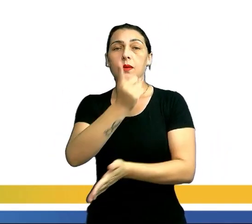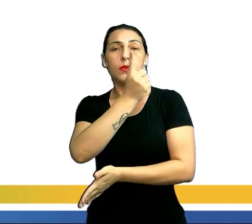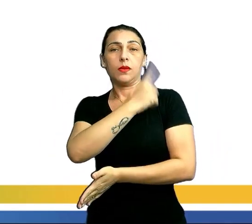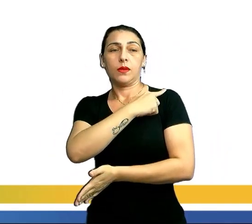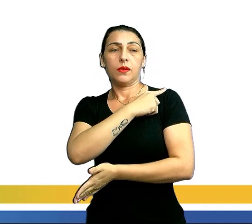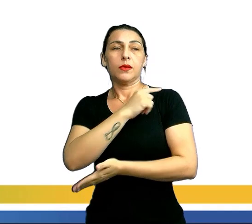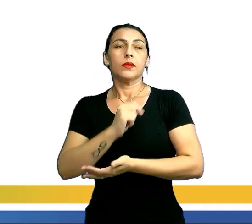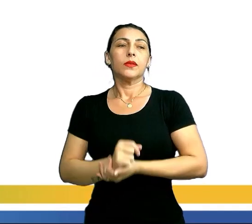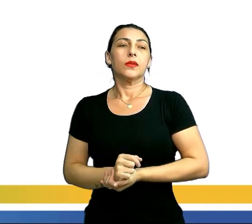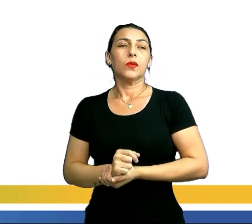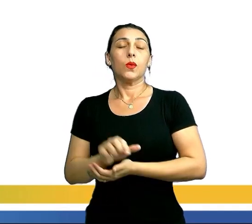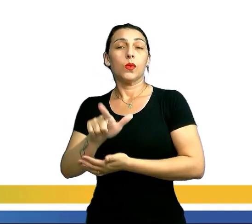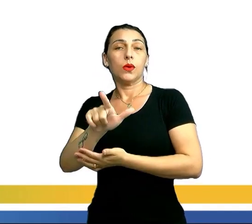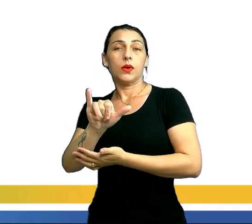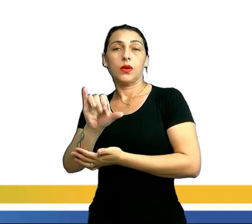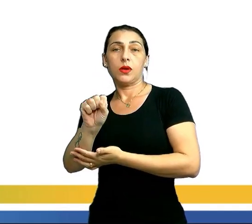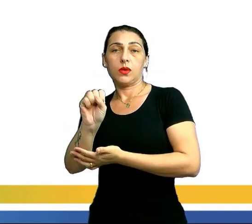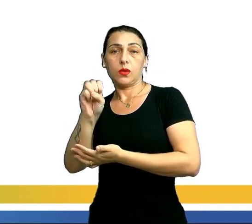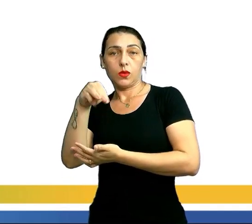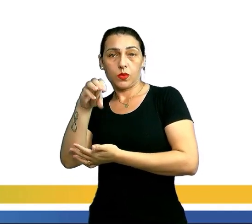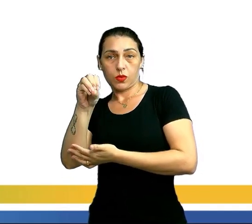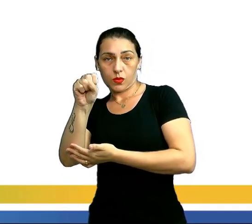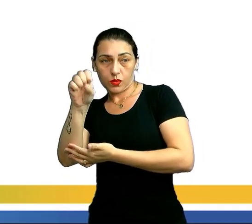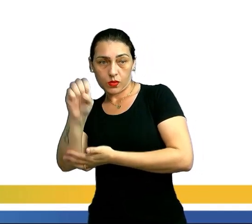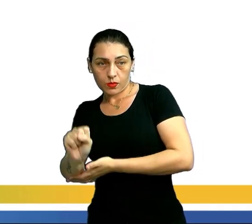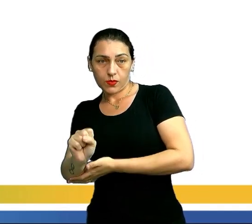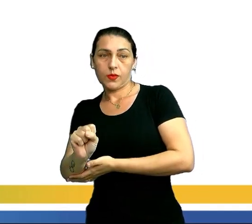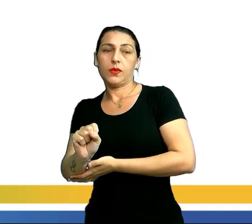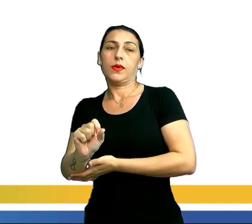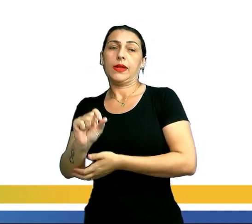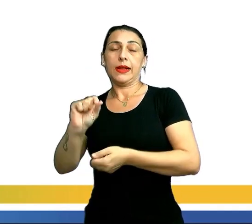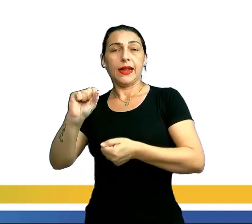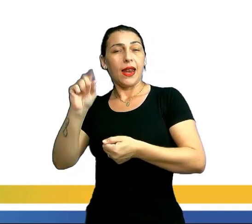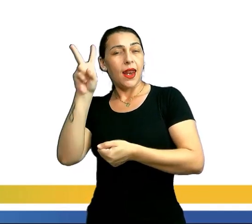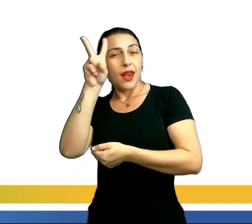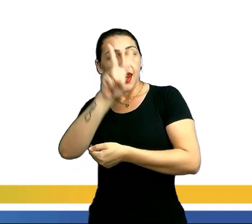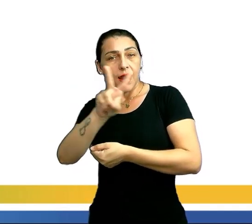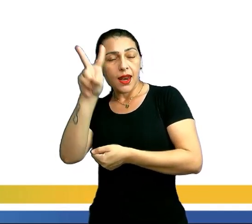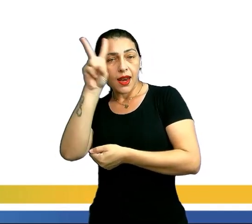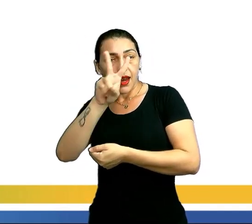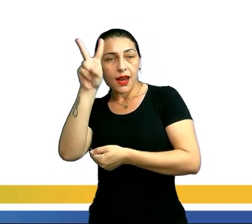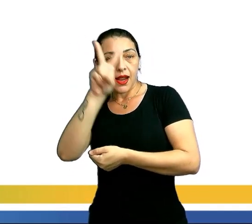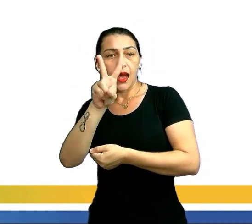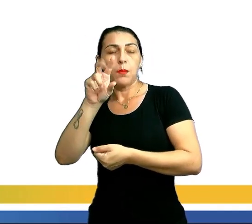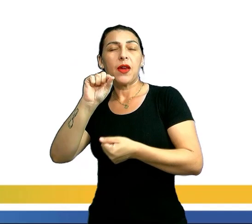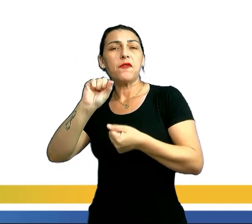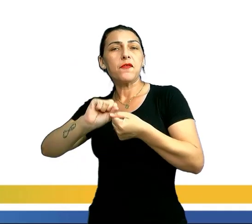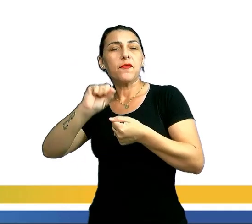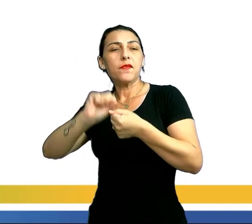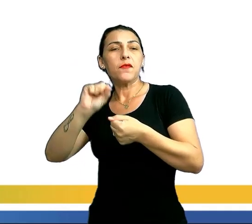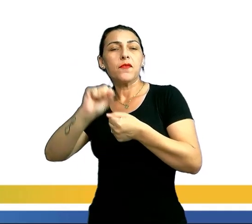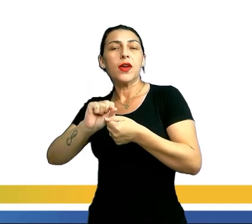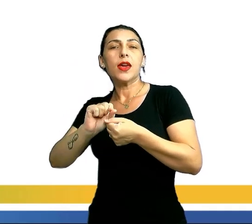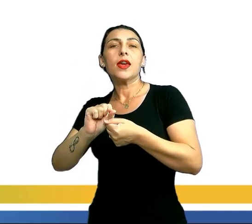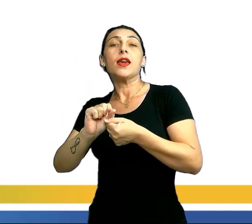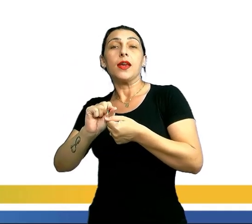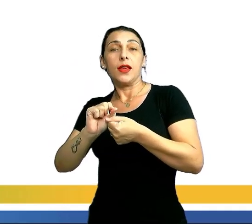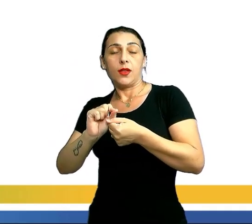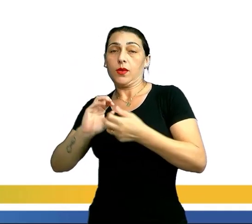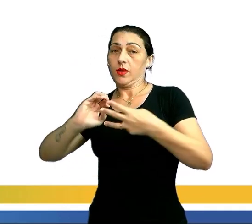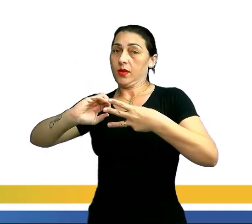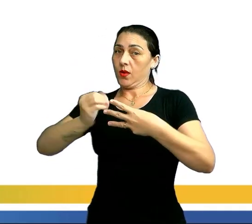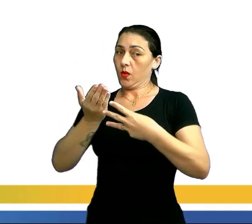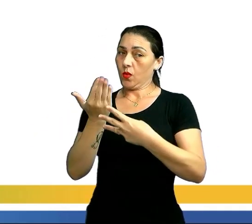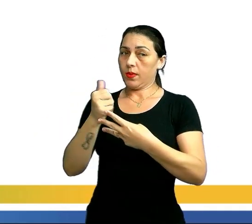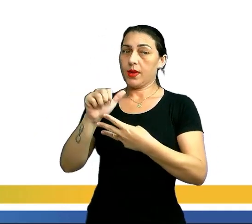6. Então diz assim, os lisossomos, lembrem que lisossomos fazem a digestão